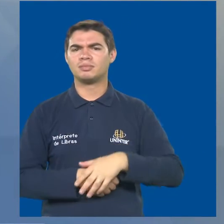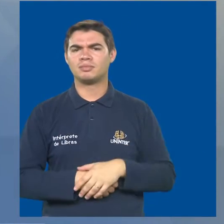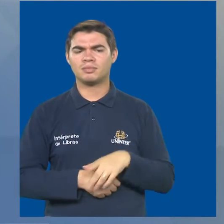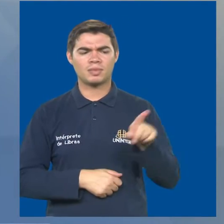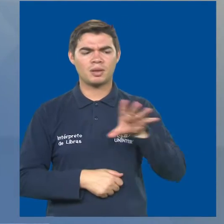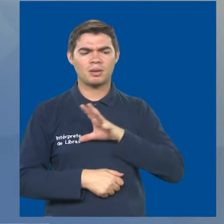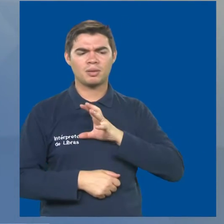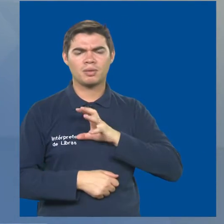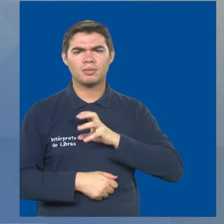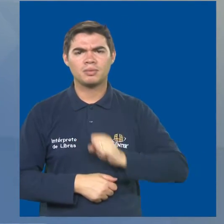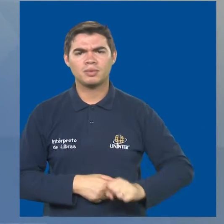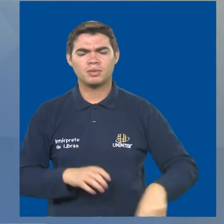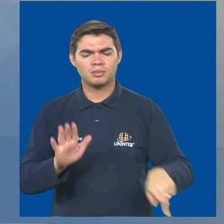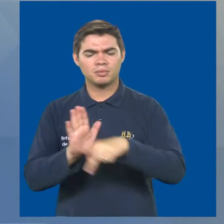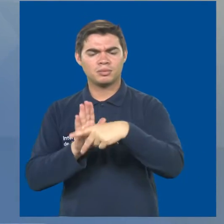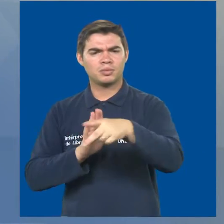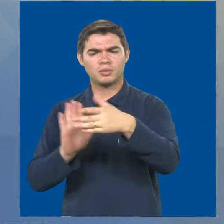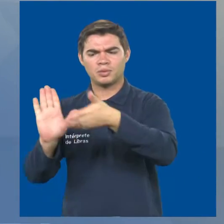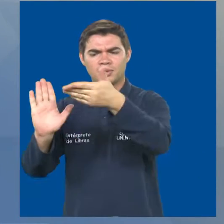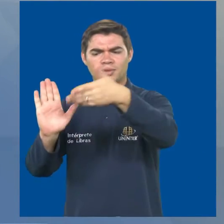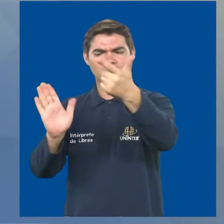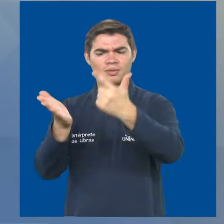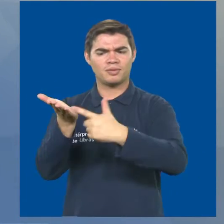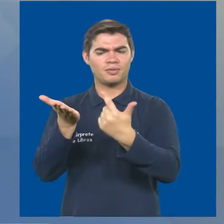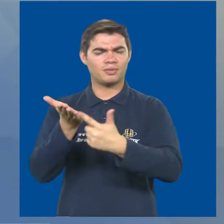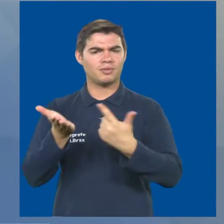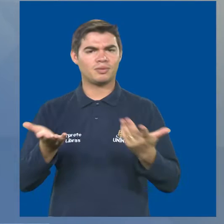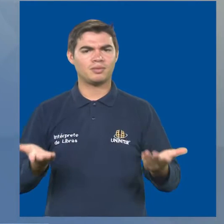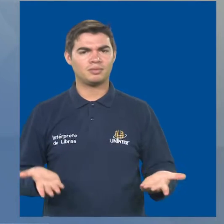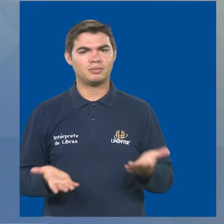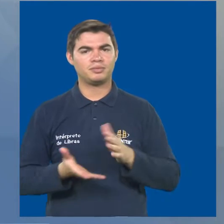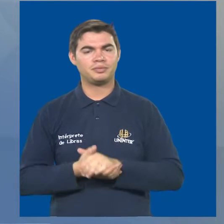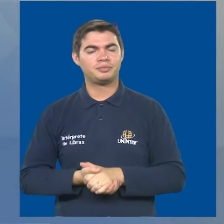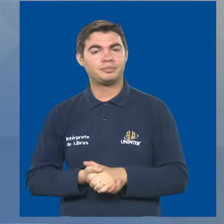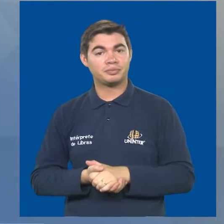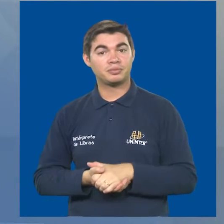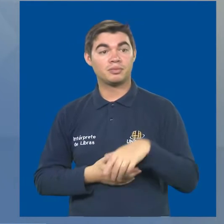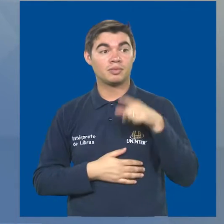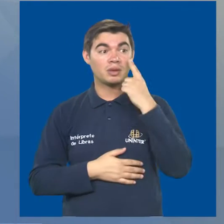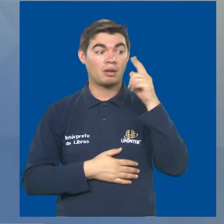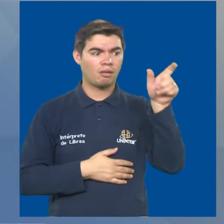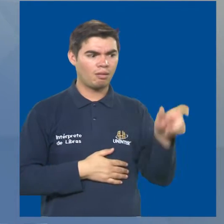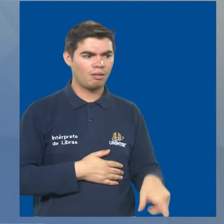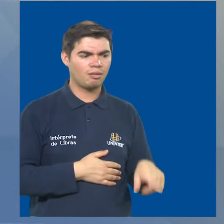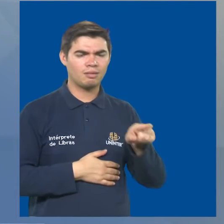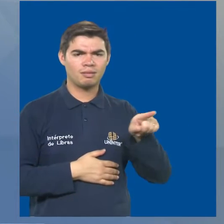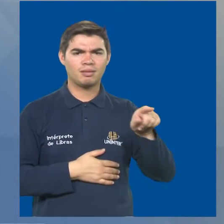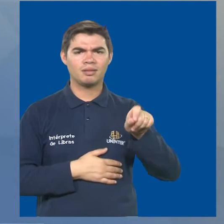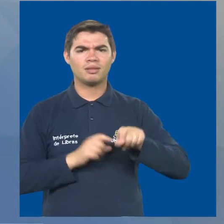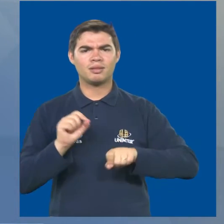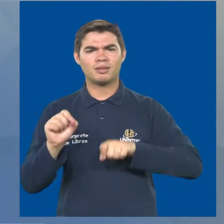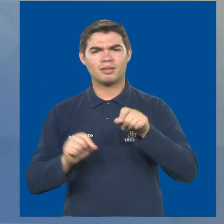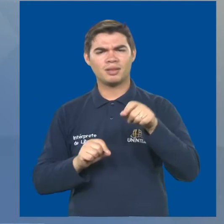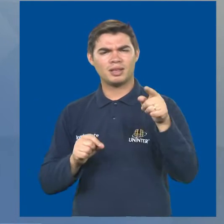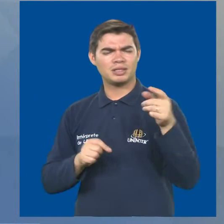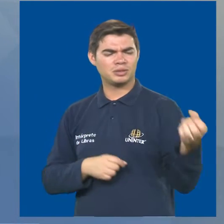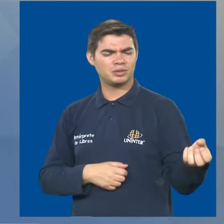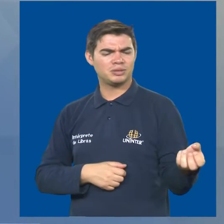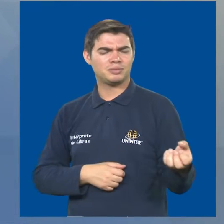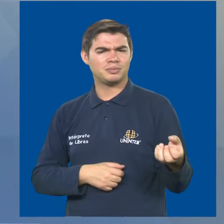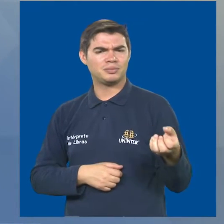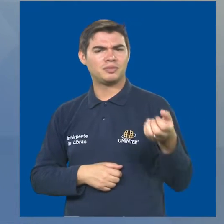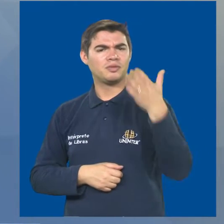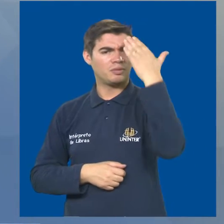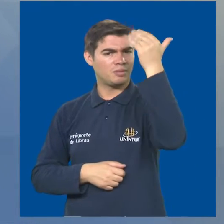por livros certo e sem dúvida um dos bibliófilos mais notáveis